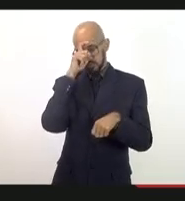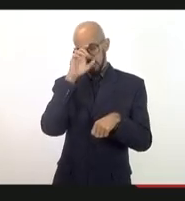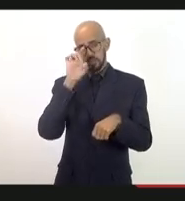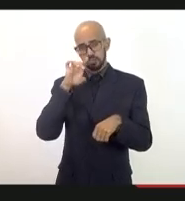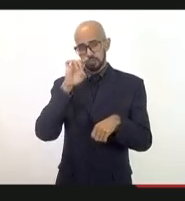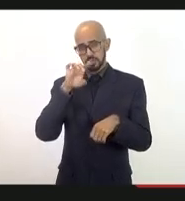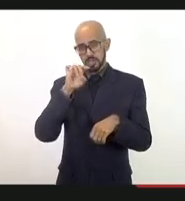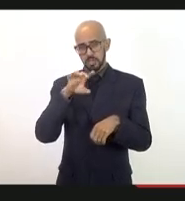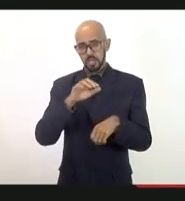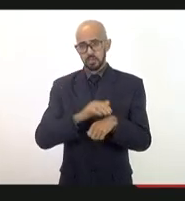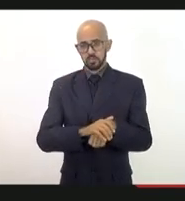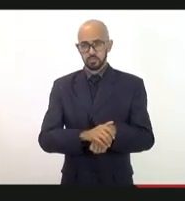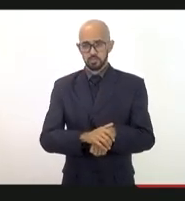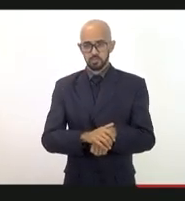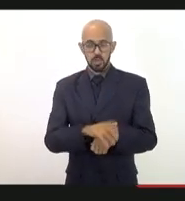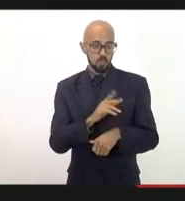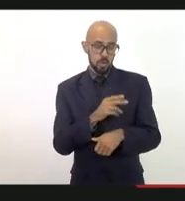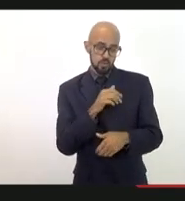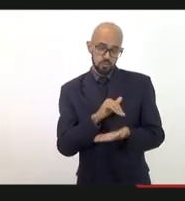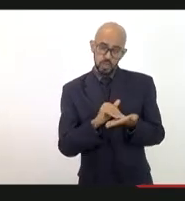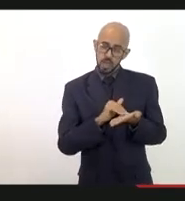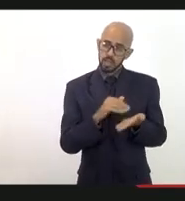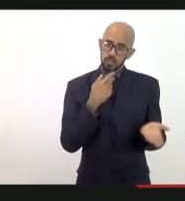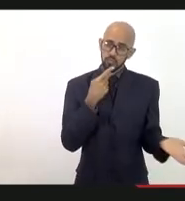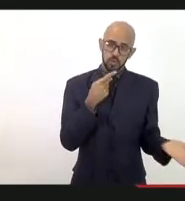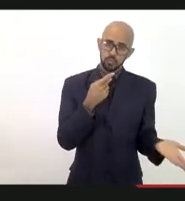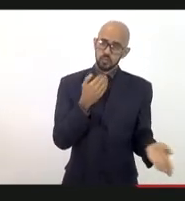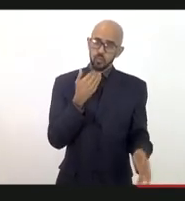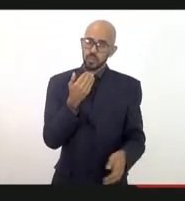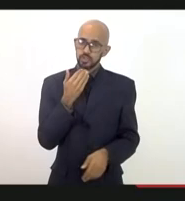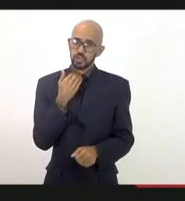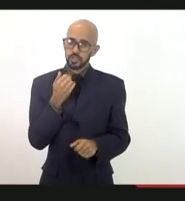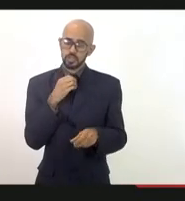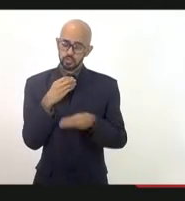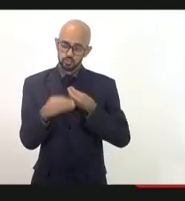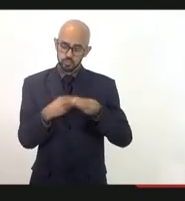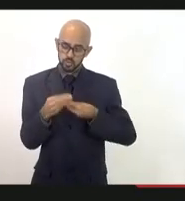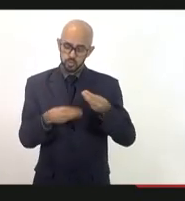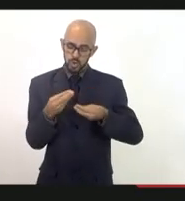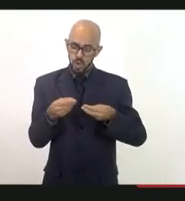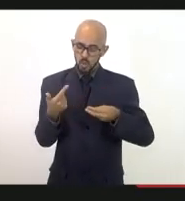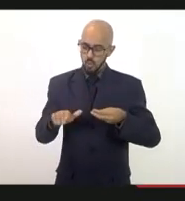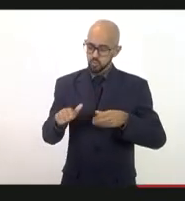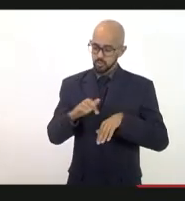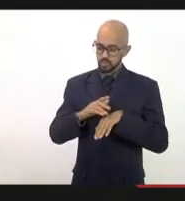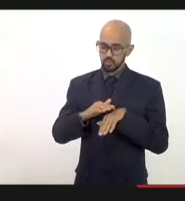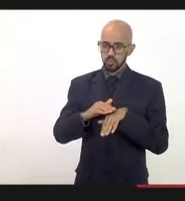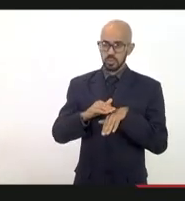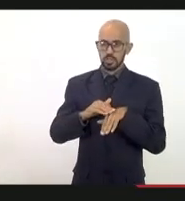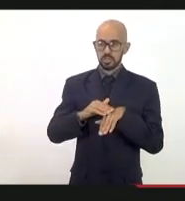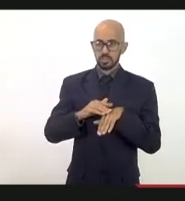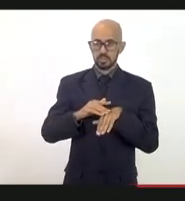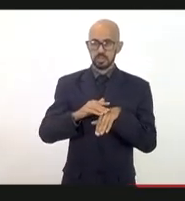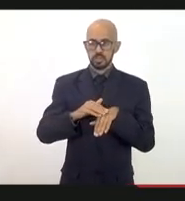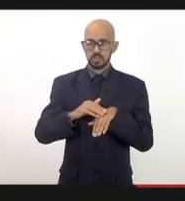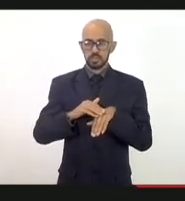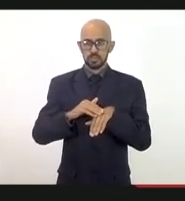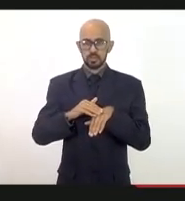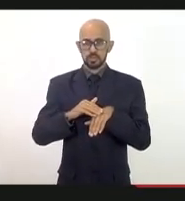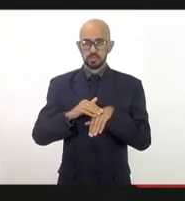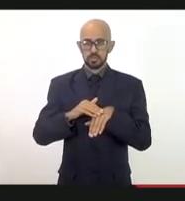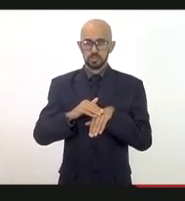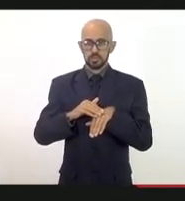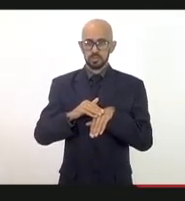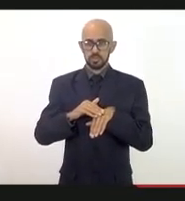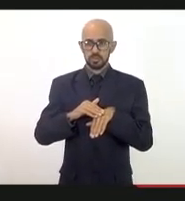especializado, como disse o secretário. Não adianta a gente misturar algumas outras doenças infecto-contagiosas